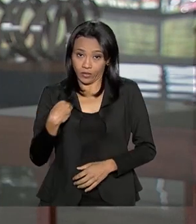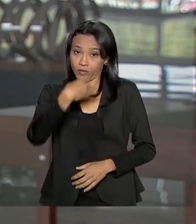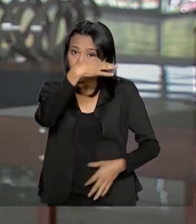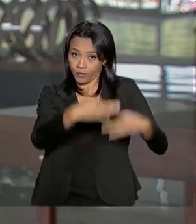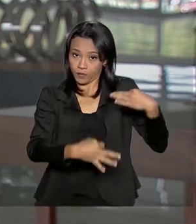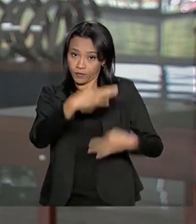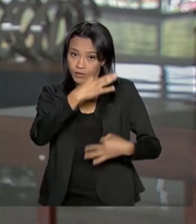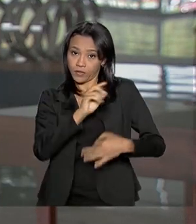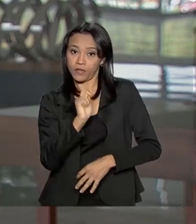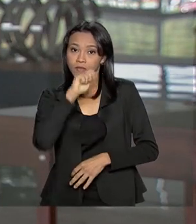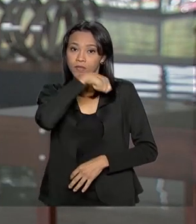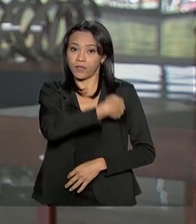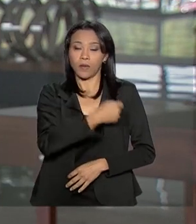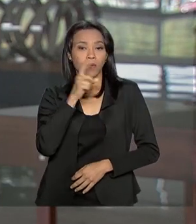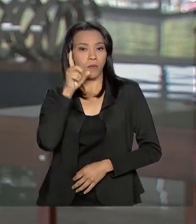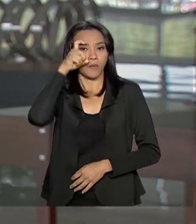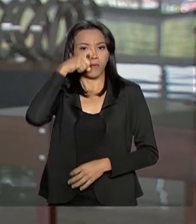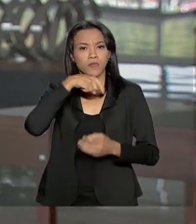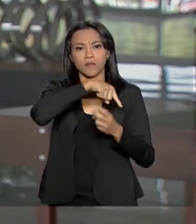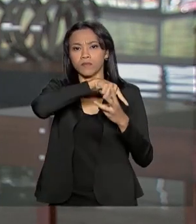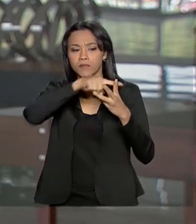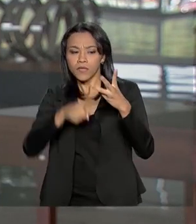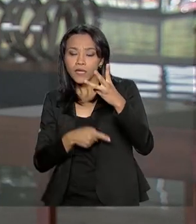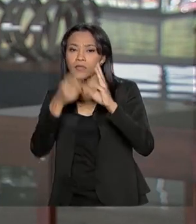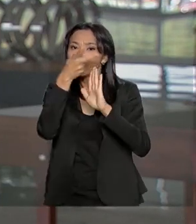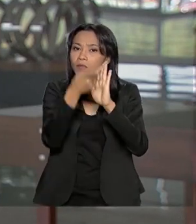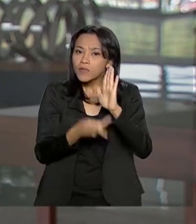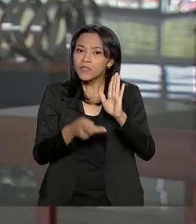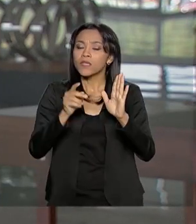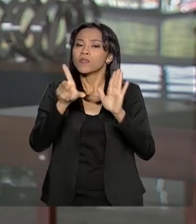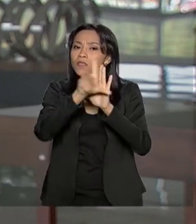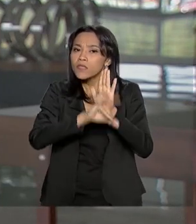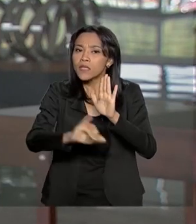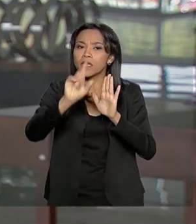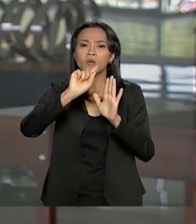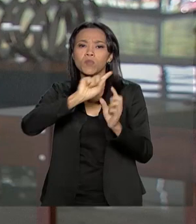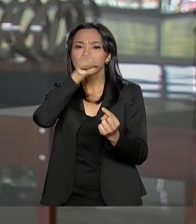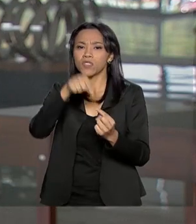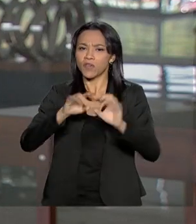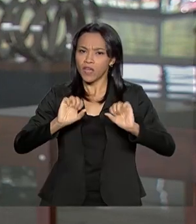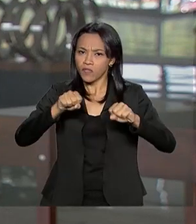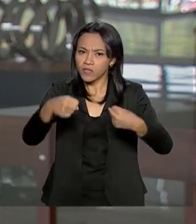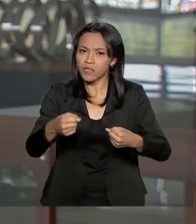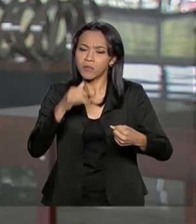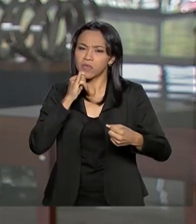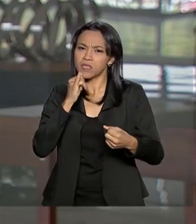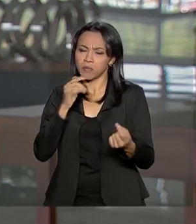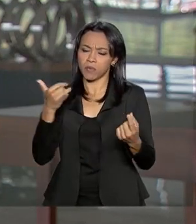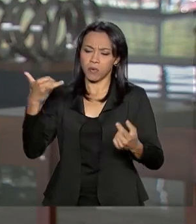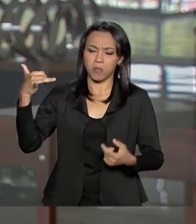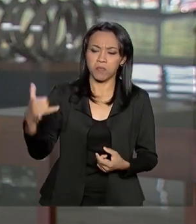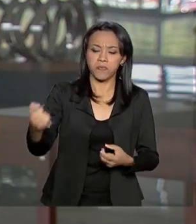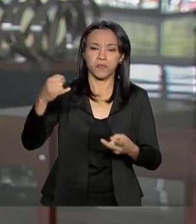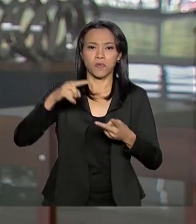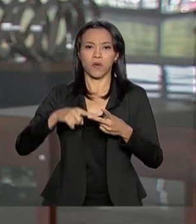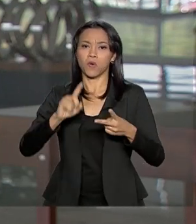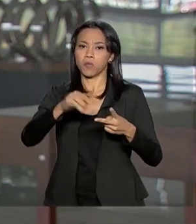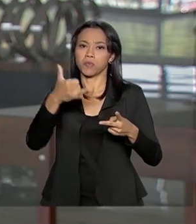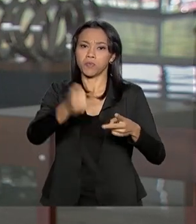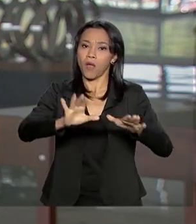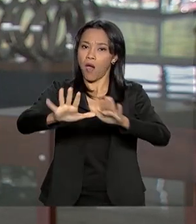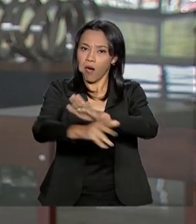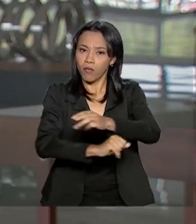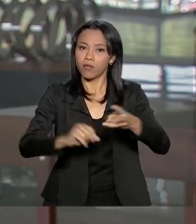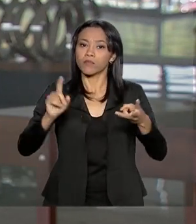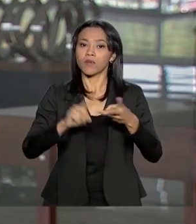moro são três projetos de lei que visam reforçar o combate a crimes violentos como homicídio e latrocínio corrupção